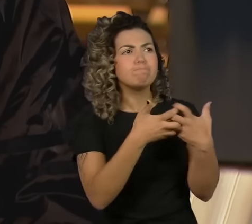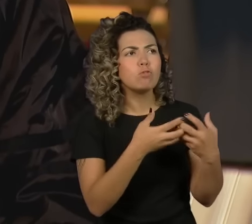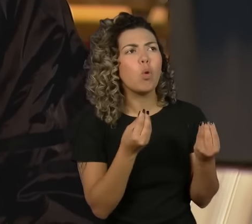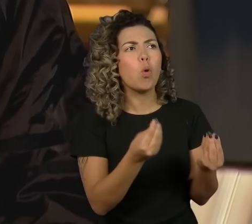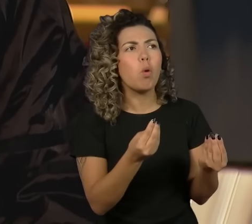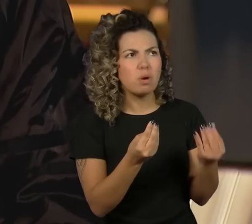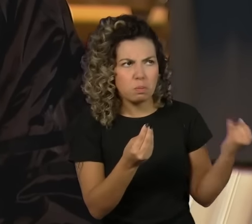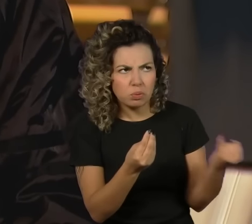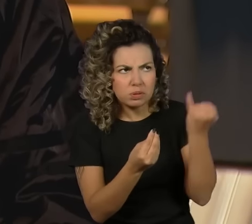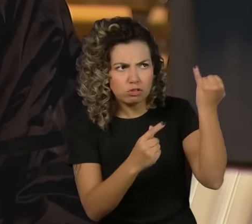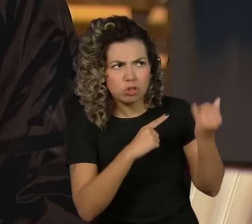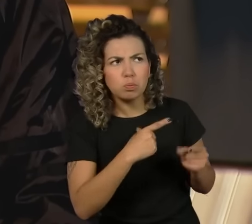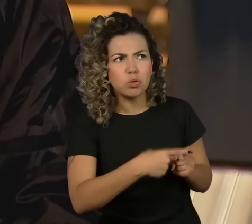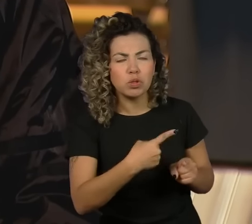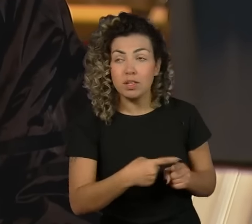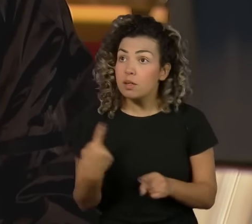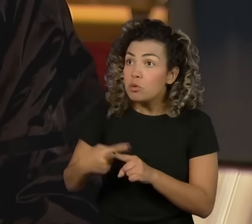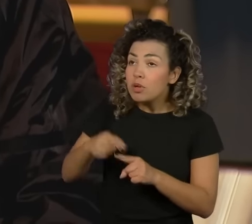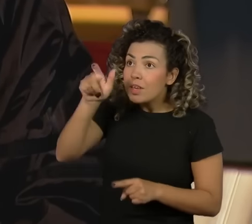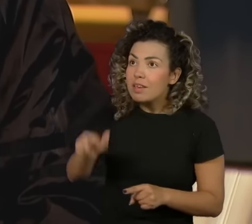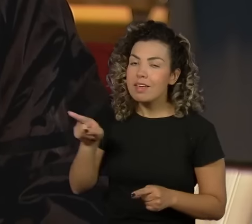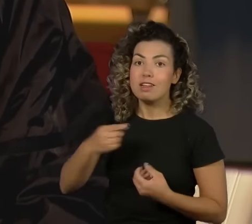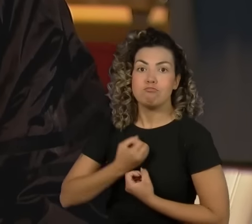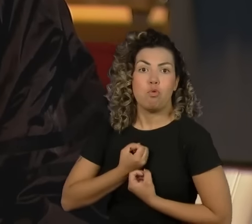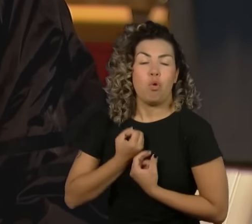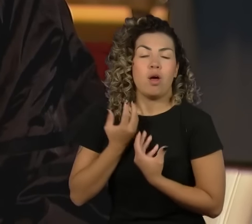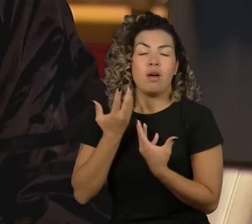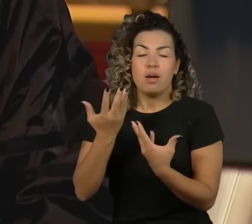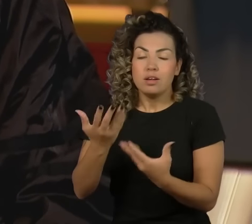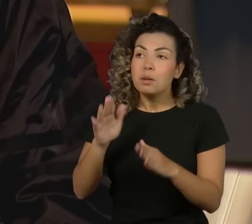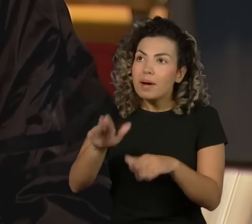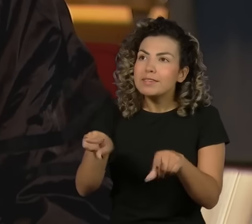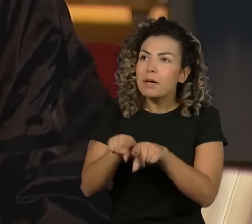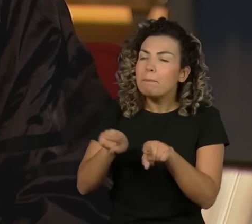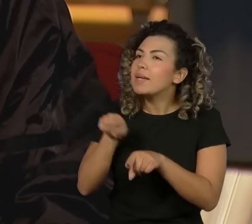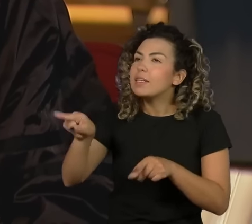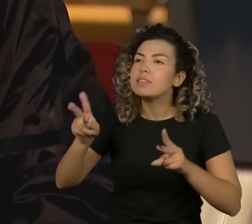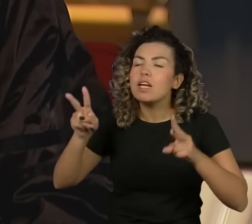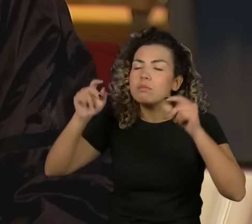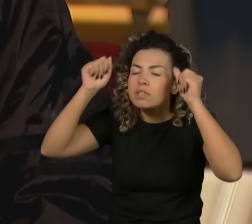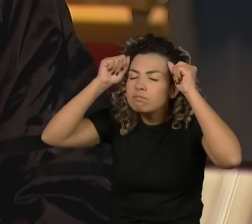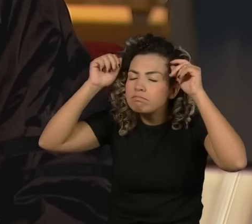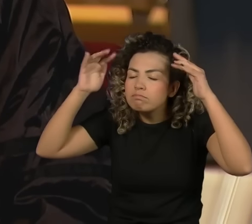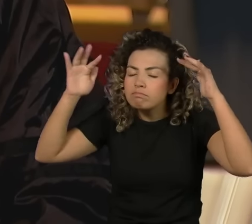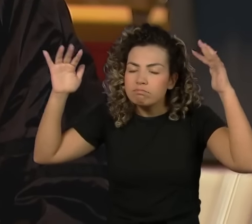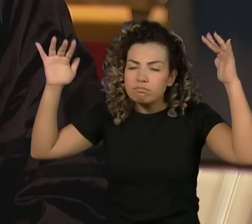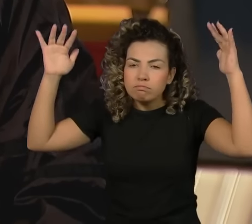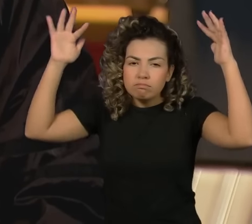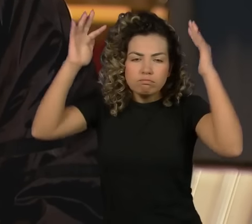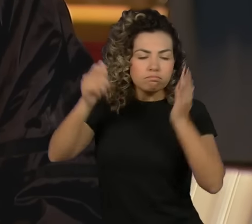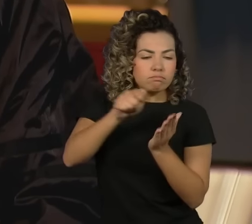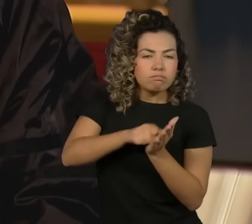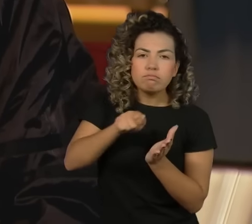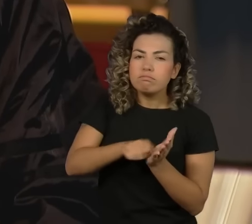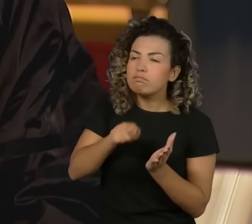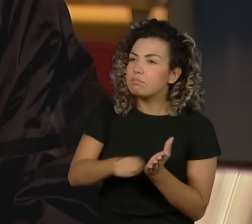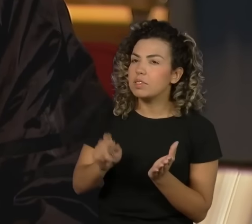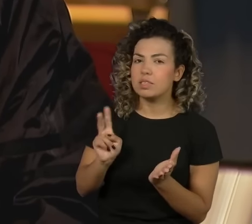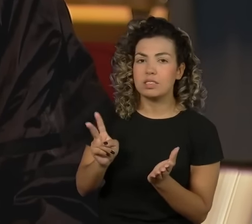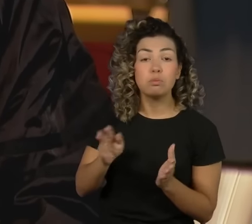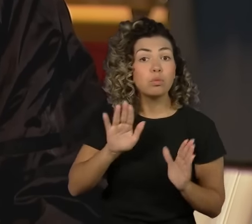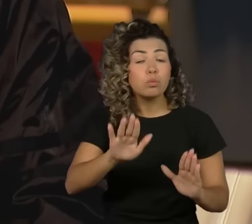poeta, o mais importante, ele era um pensador. É isso que eu quero dizer, entendeu? Porque você, às vezes, vai encontrar